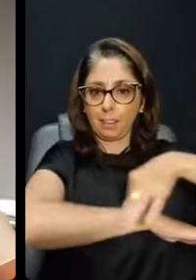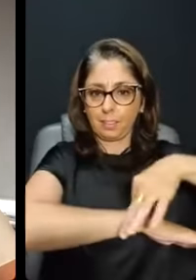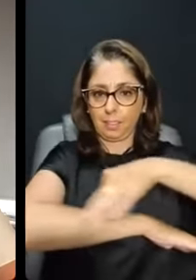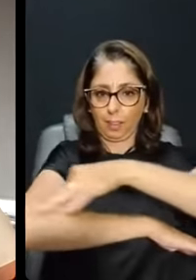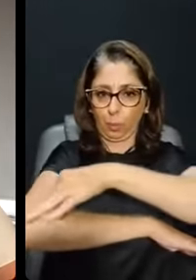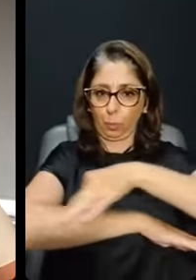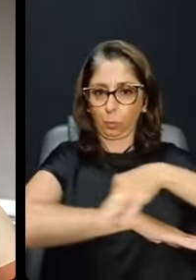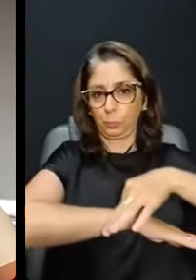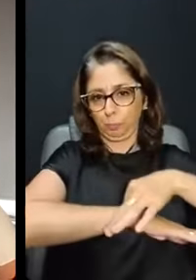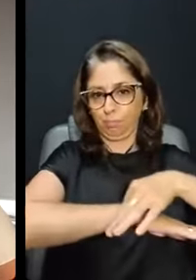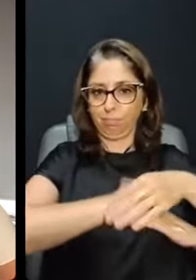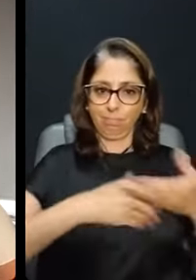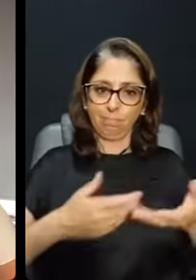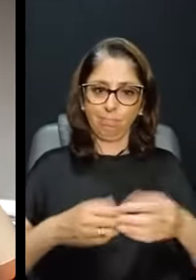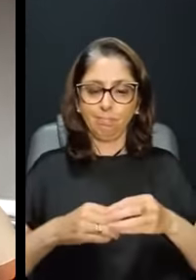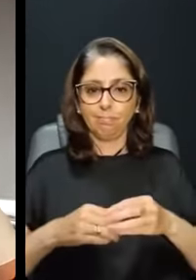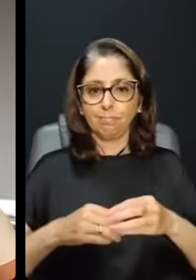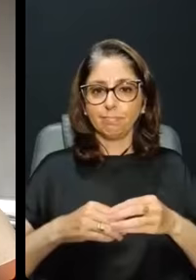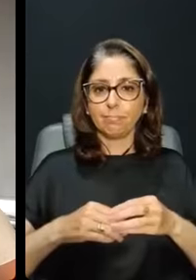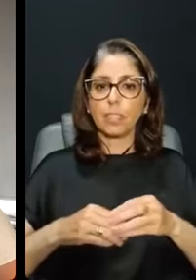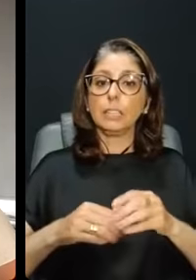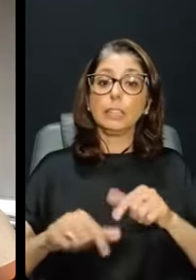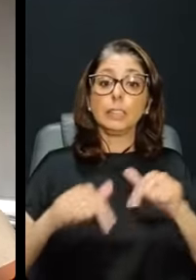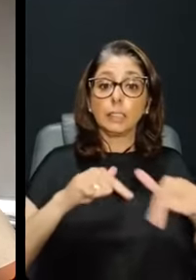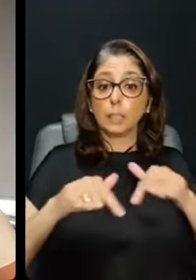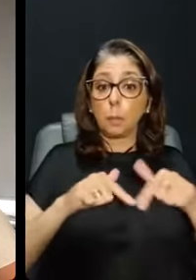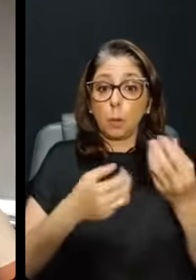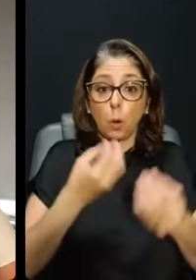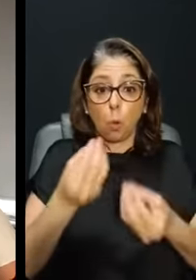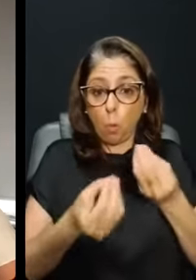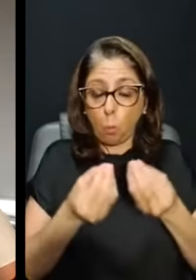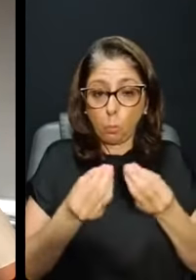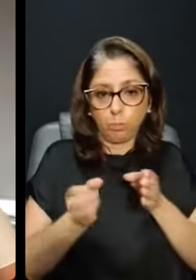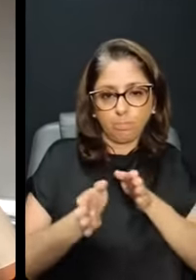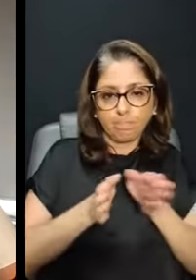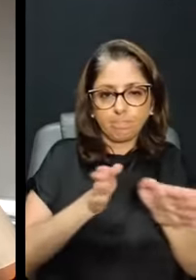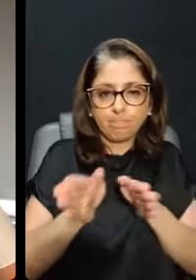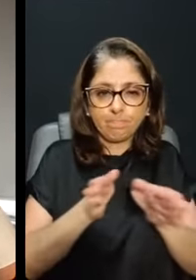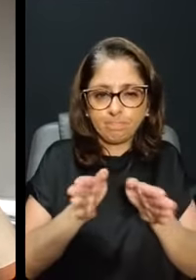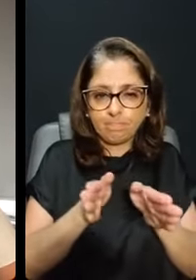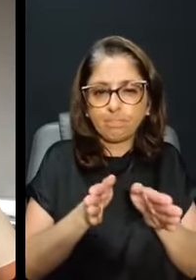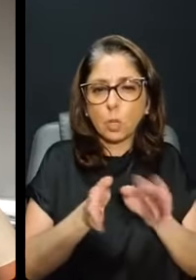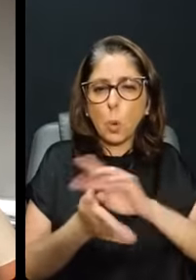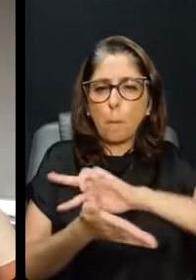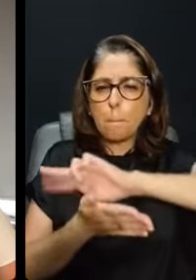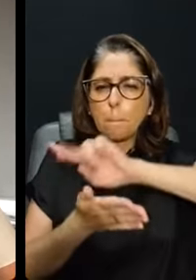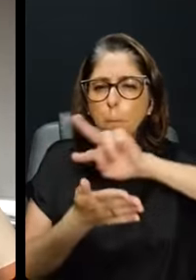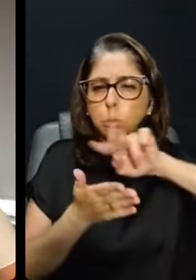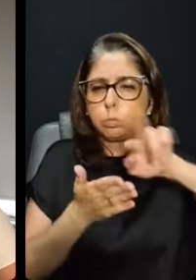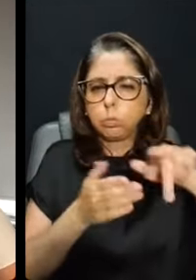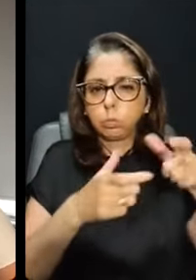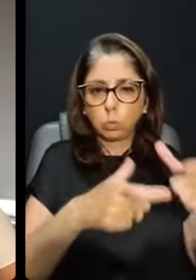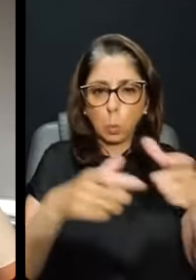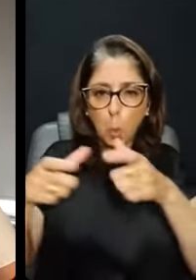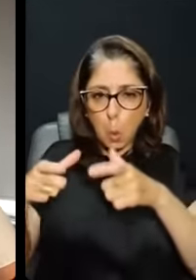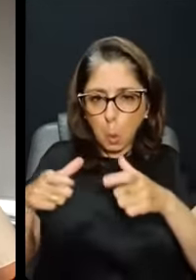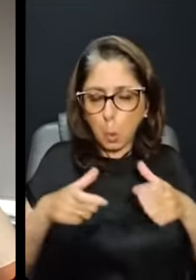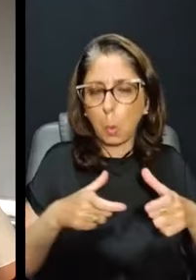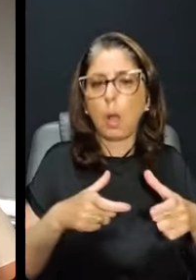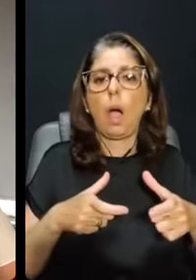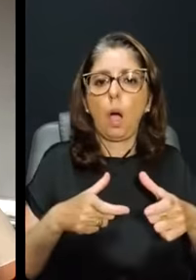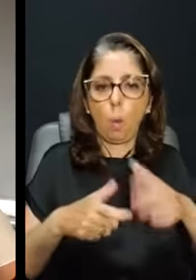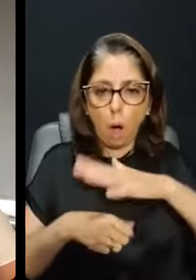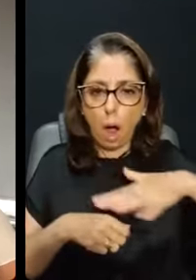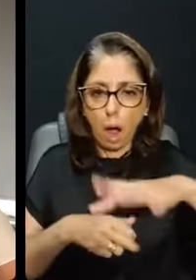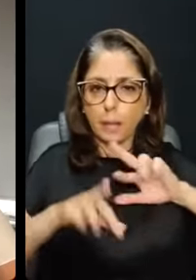Tá, então, o arquiteto que trabalha com acessibilidade, ele pode atuar em várias frentes. Então, uma delas é atuar diretamente